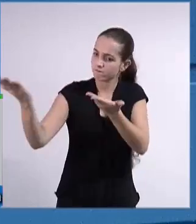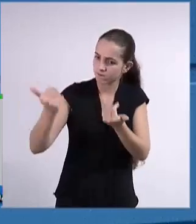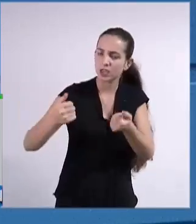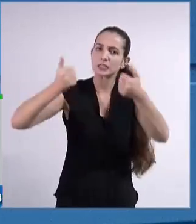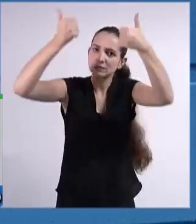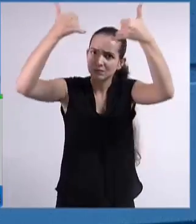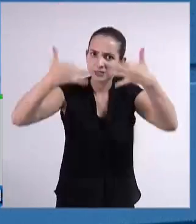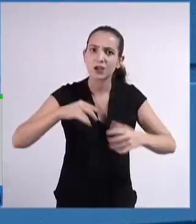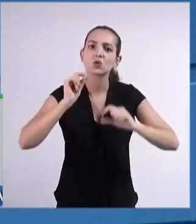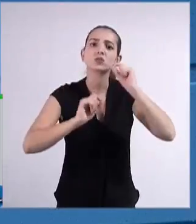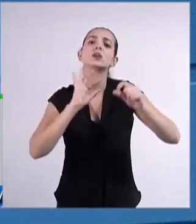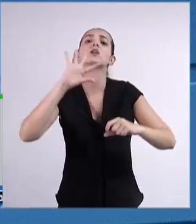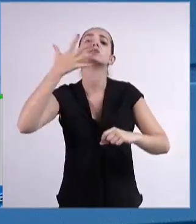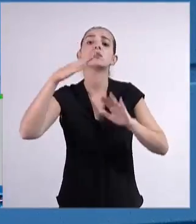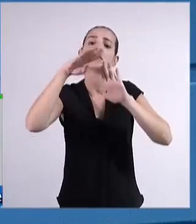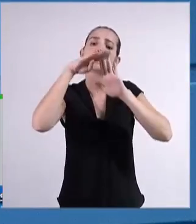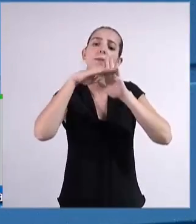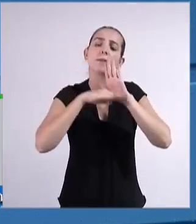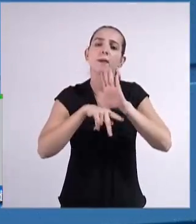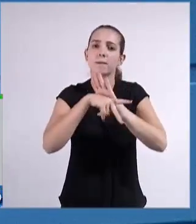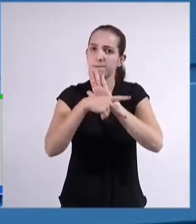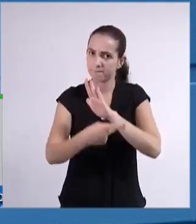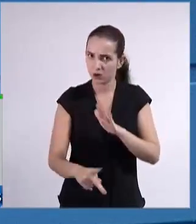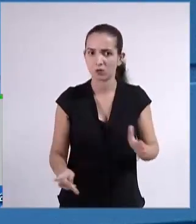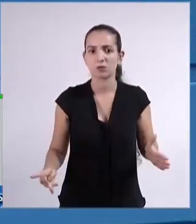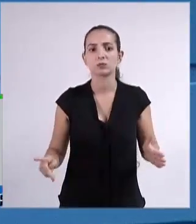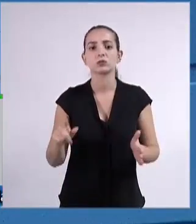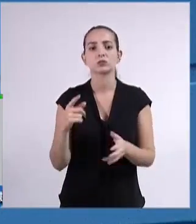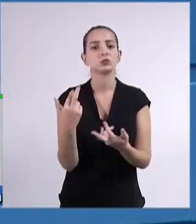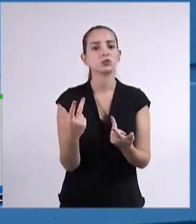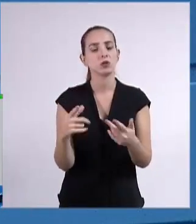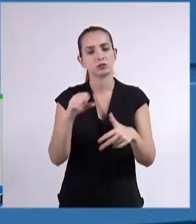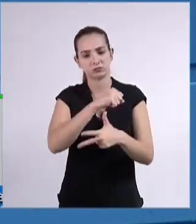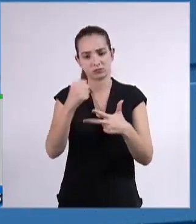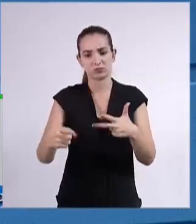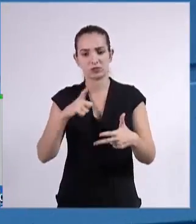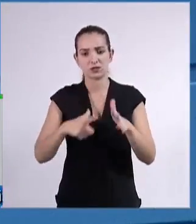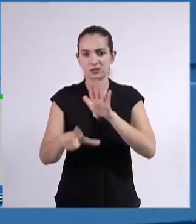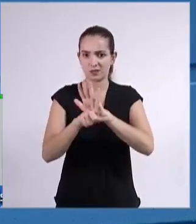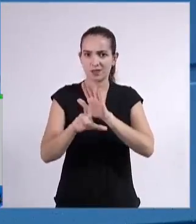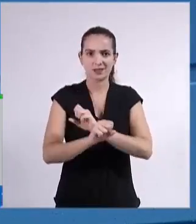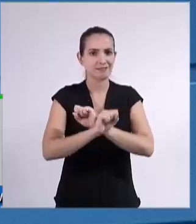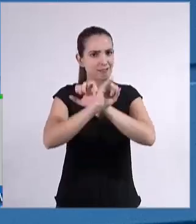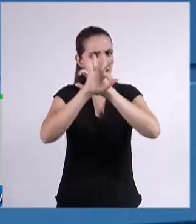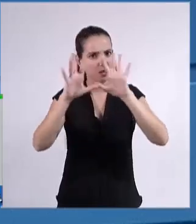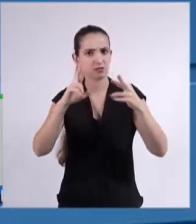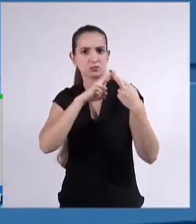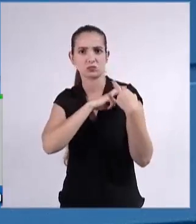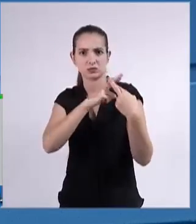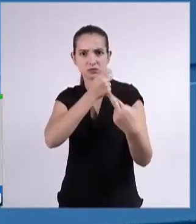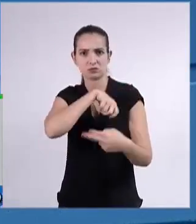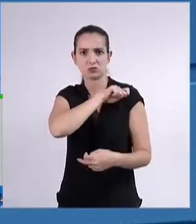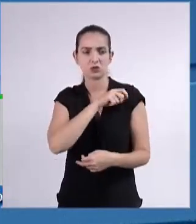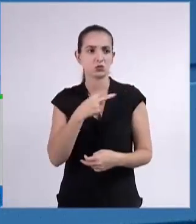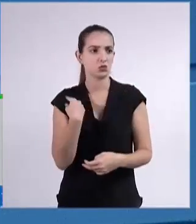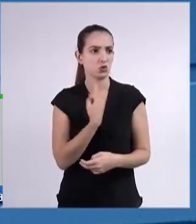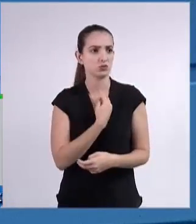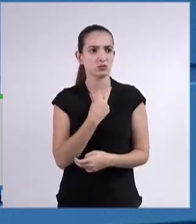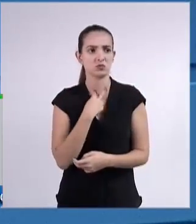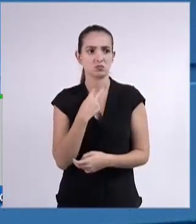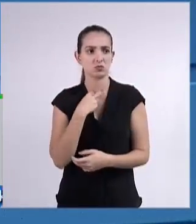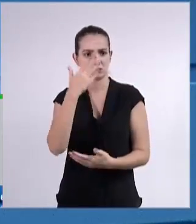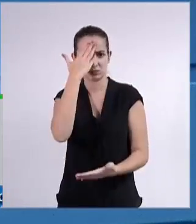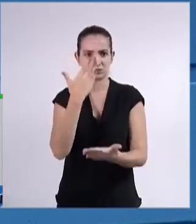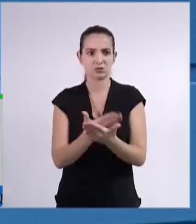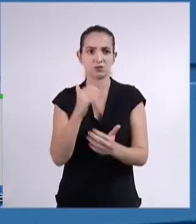como no poder público existe lei de transparência, lei de responsabilidade fiscal, nós não podemos acreditar que o